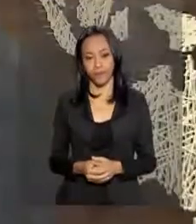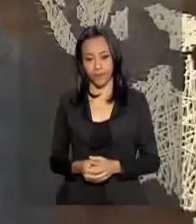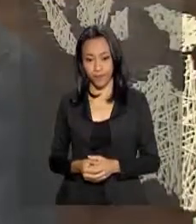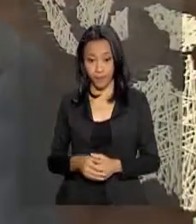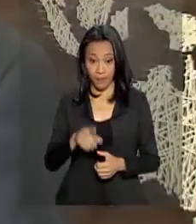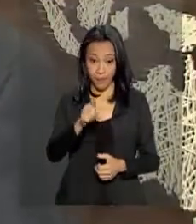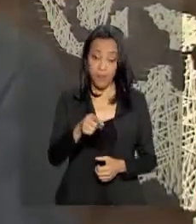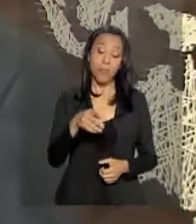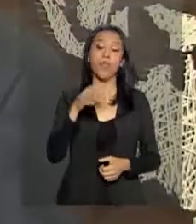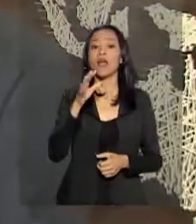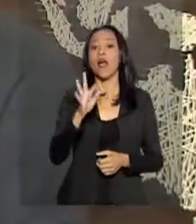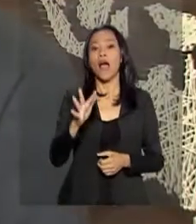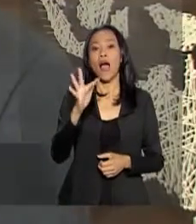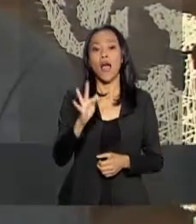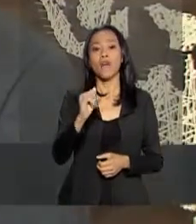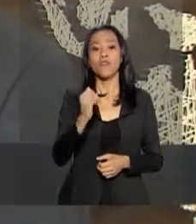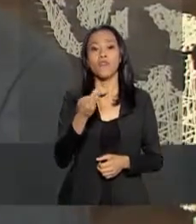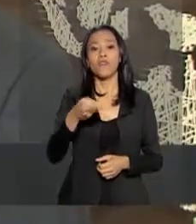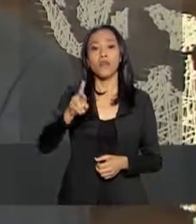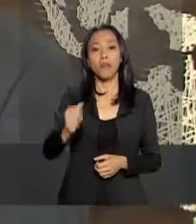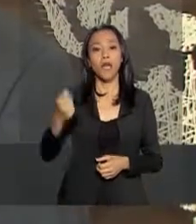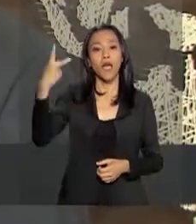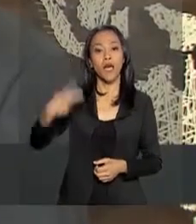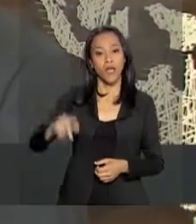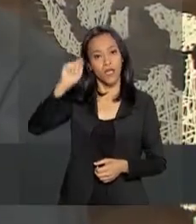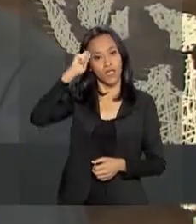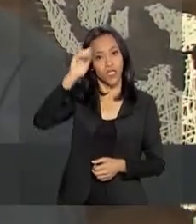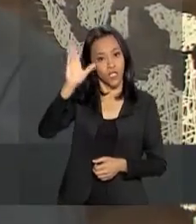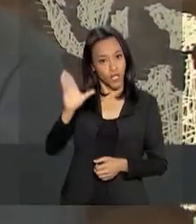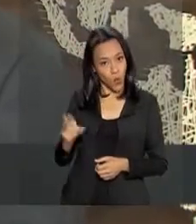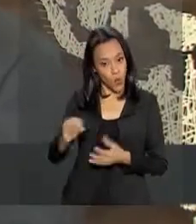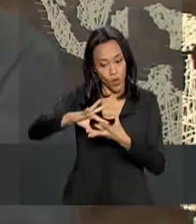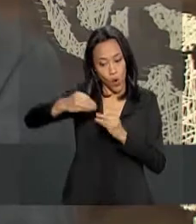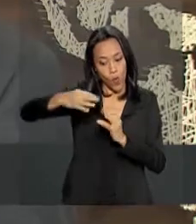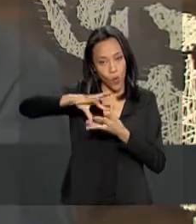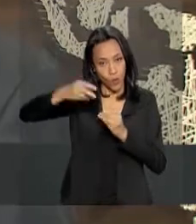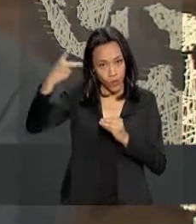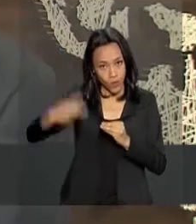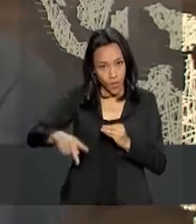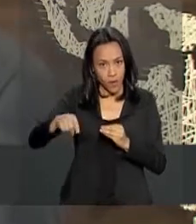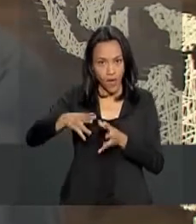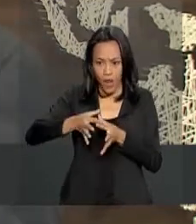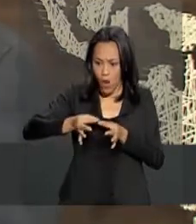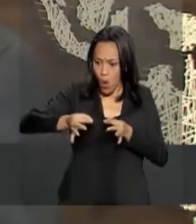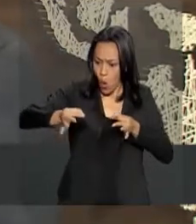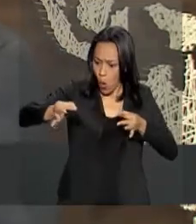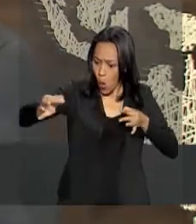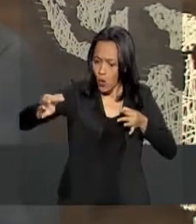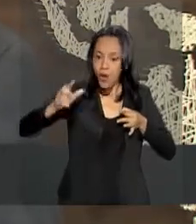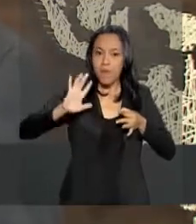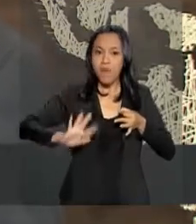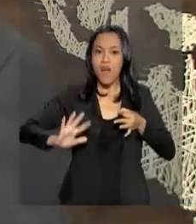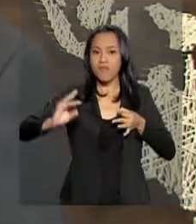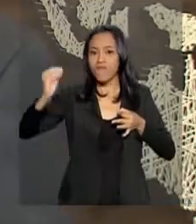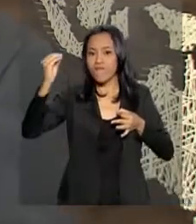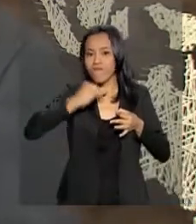Fibra de algodão africano dos 5 países participantes do projeto, ela era uma fibra longa, porém de